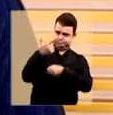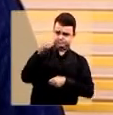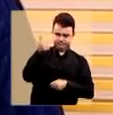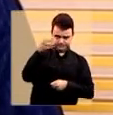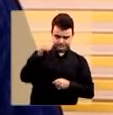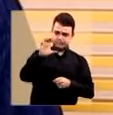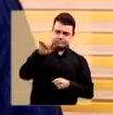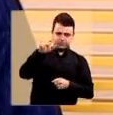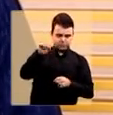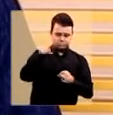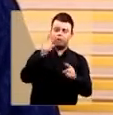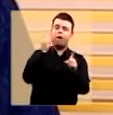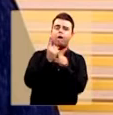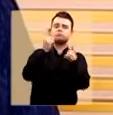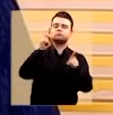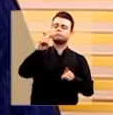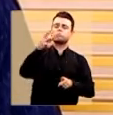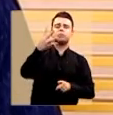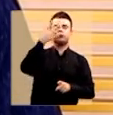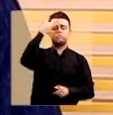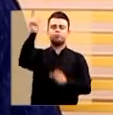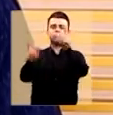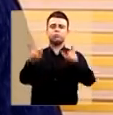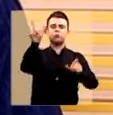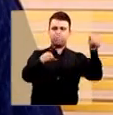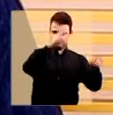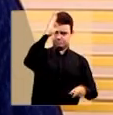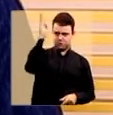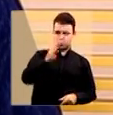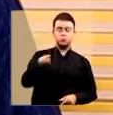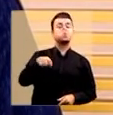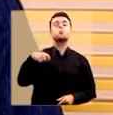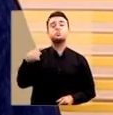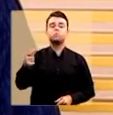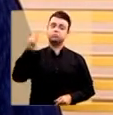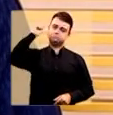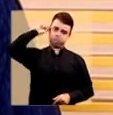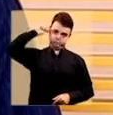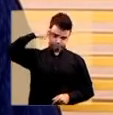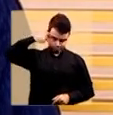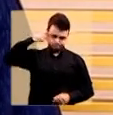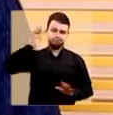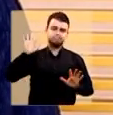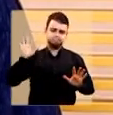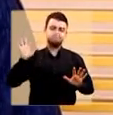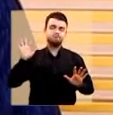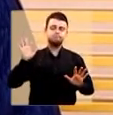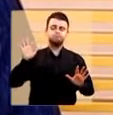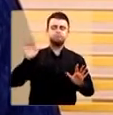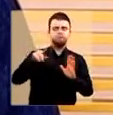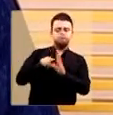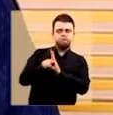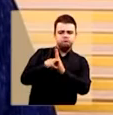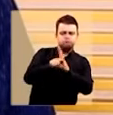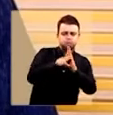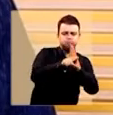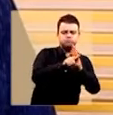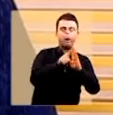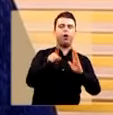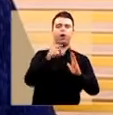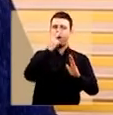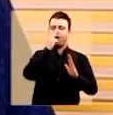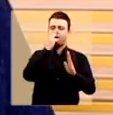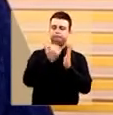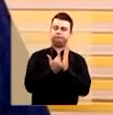de 2010, 54% da população brasileira se autodeclarou negra. Isso aí é um número